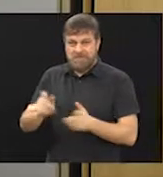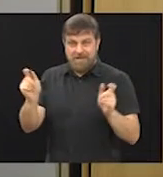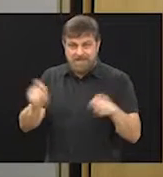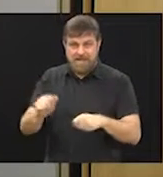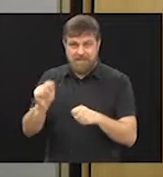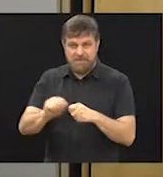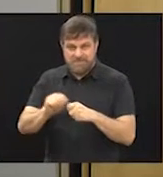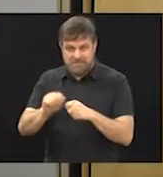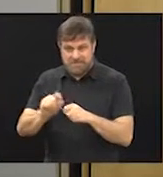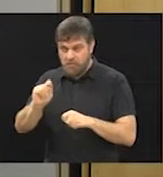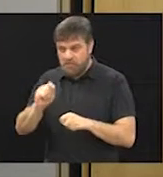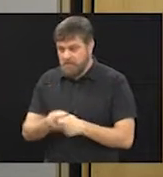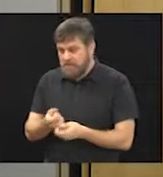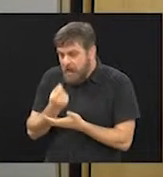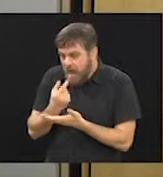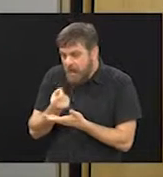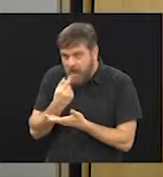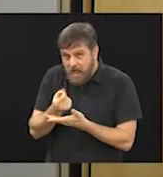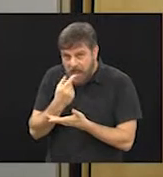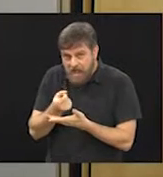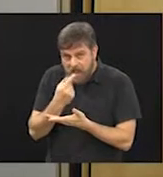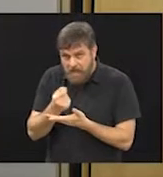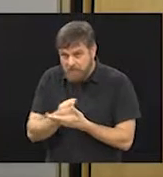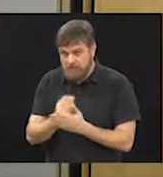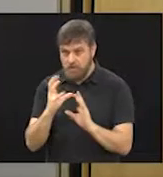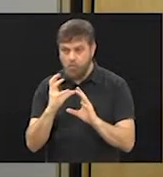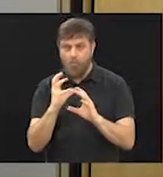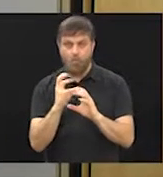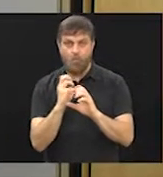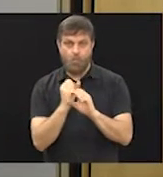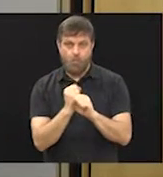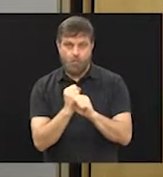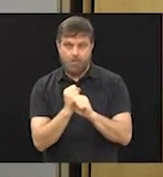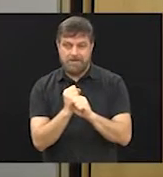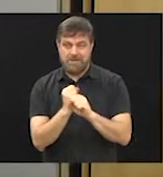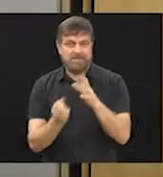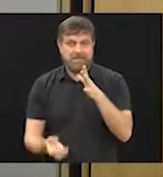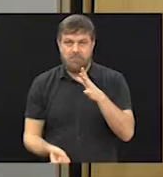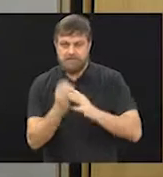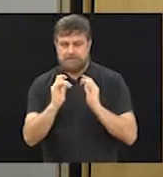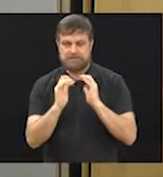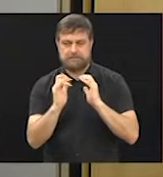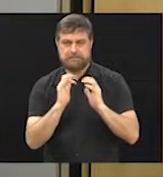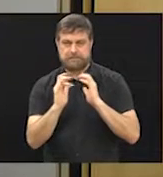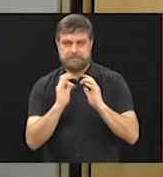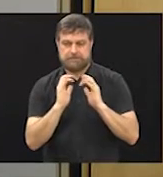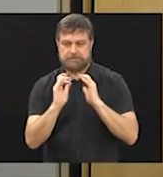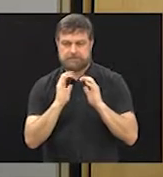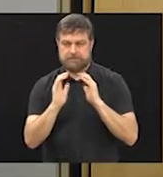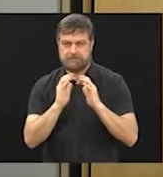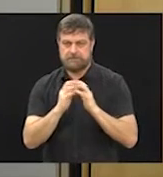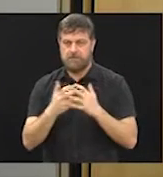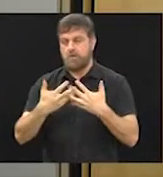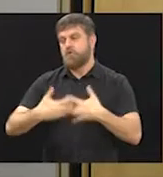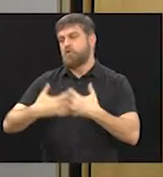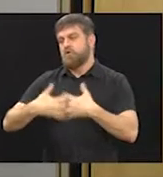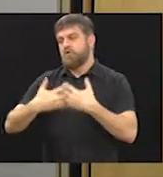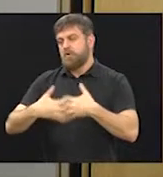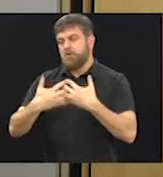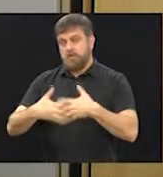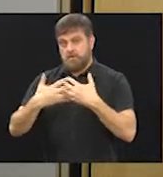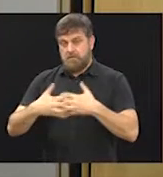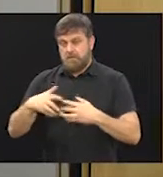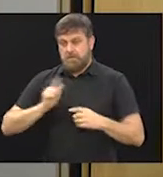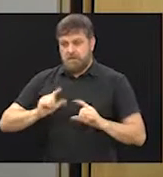fazer medicamentos, que são os trombolíticos, para dissolver esse coágulo e, consequentemente,